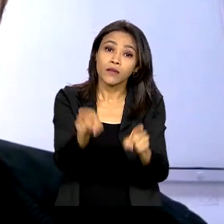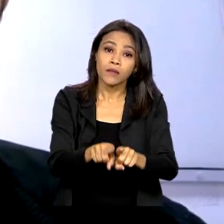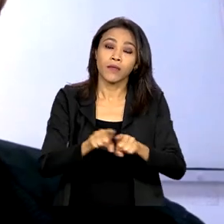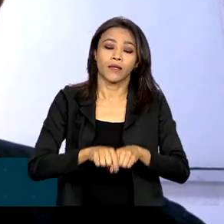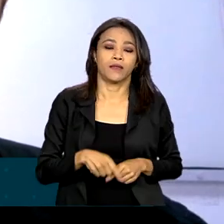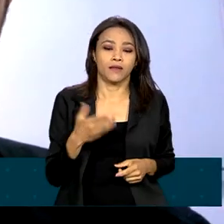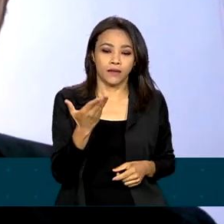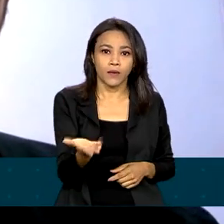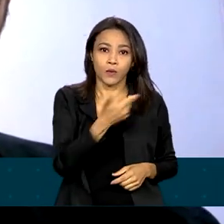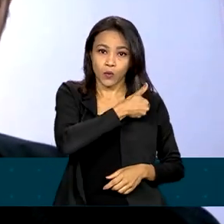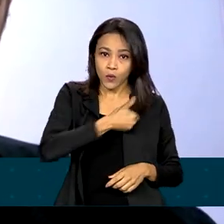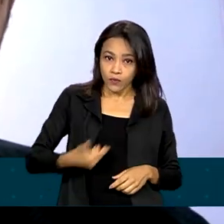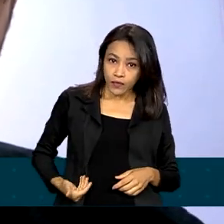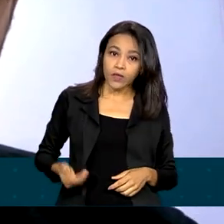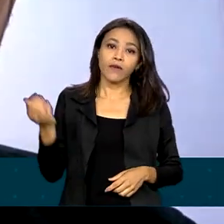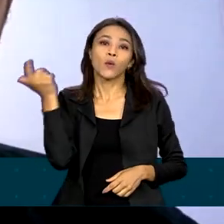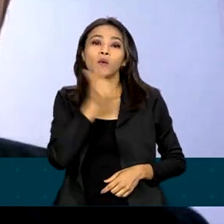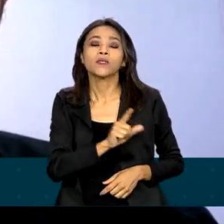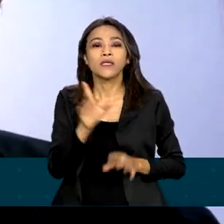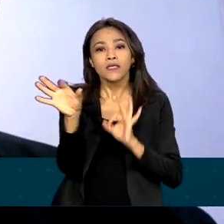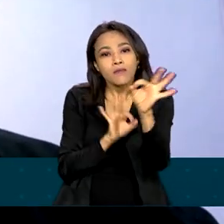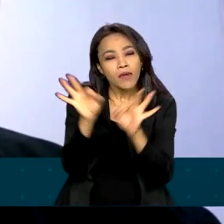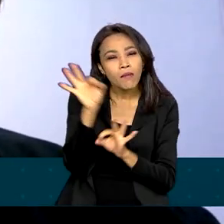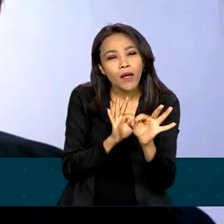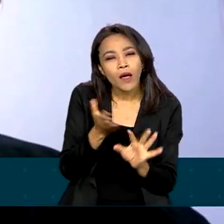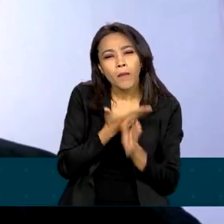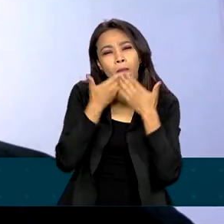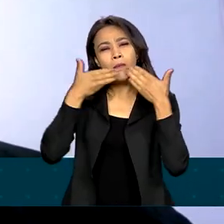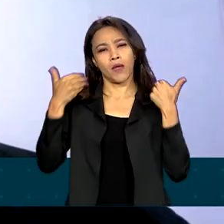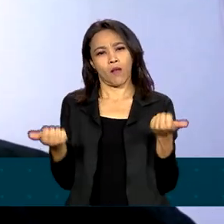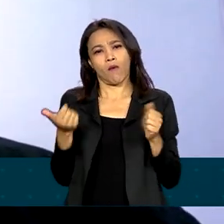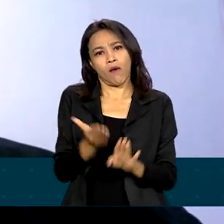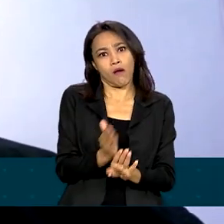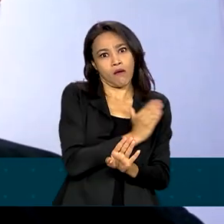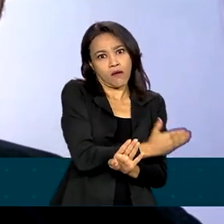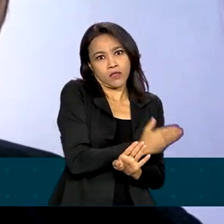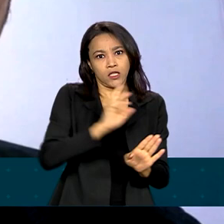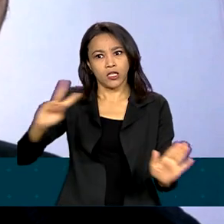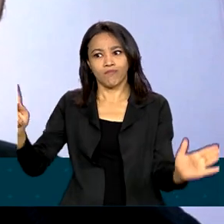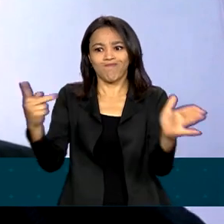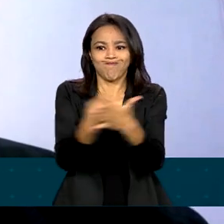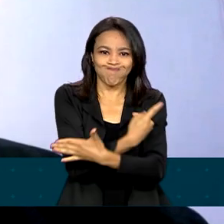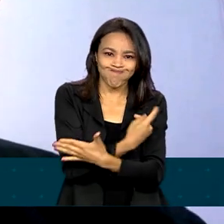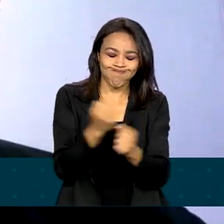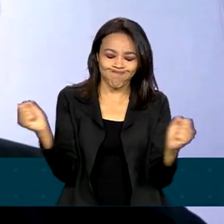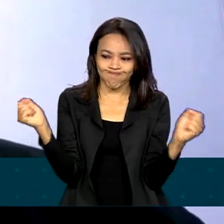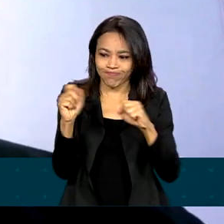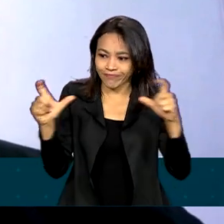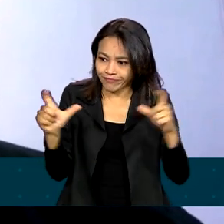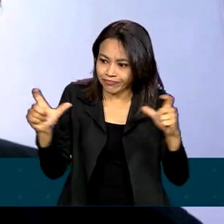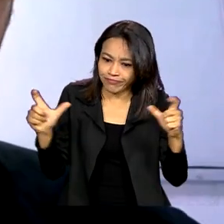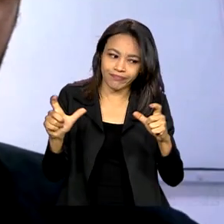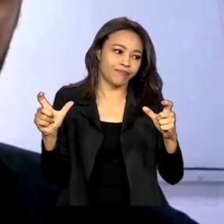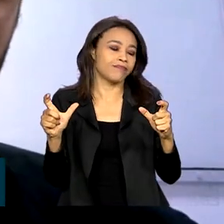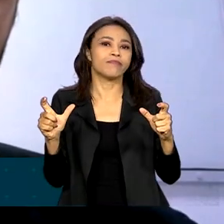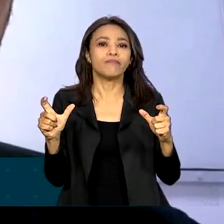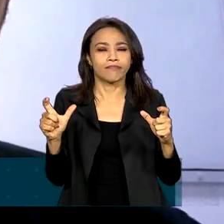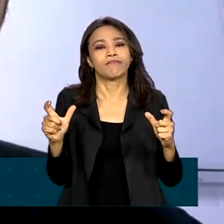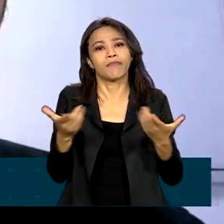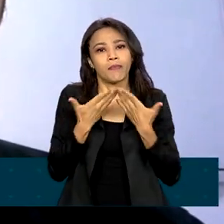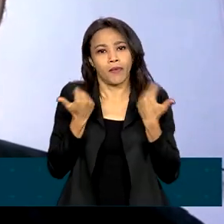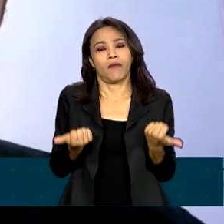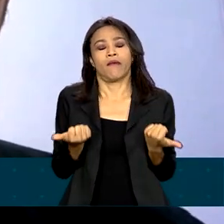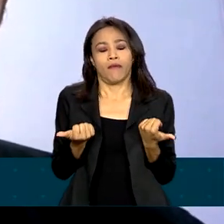né se preparar melhor para fazer um plano de contingência né e preparar para esse tipo de evento e